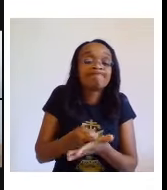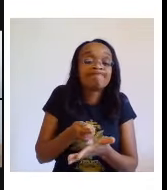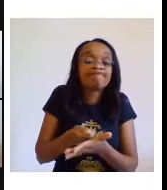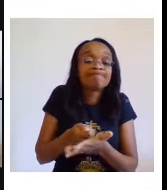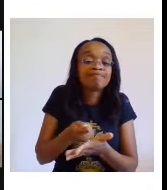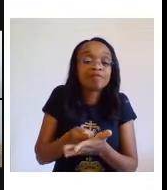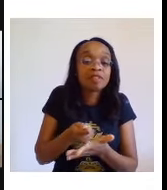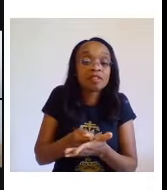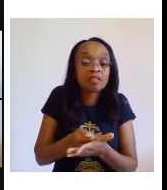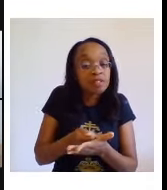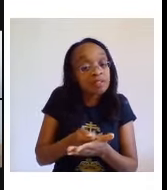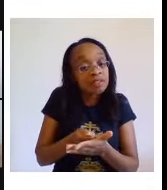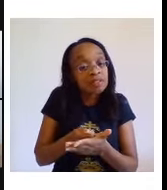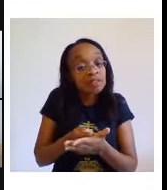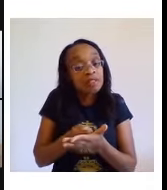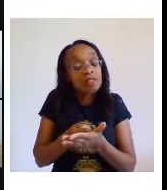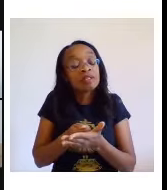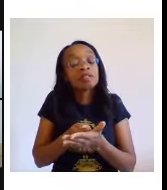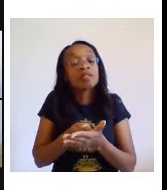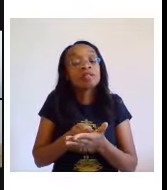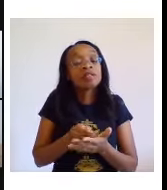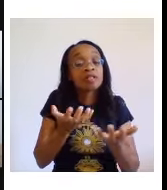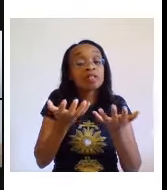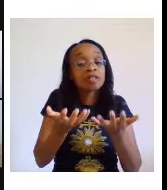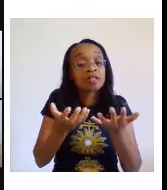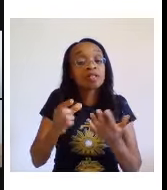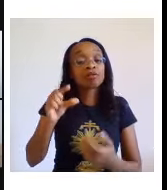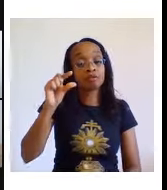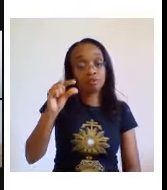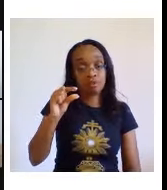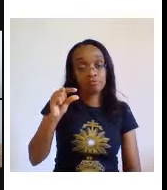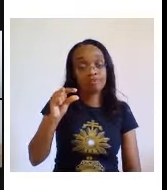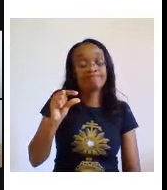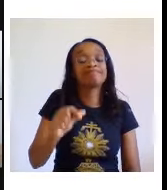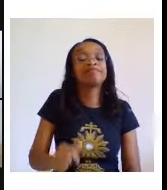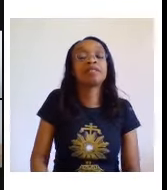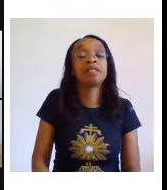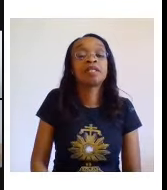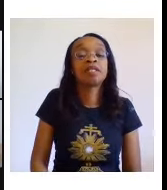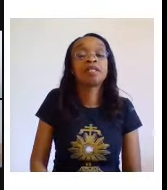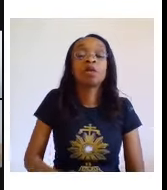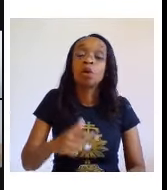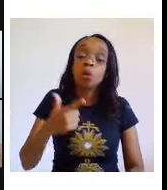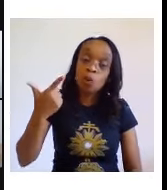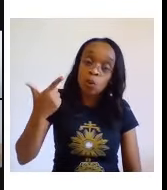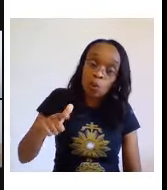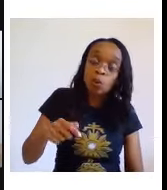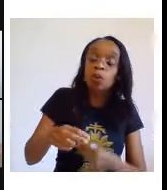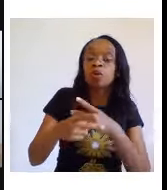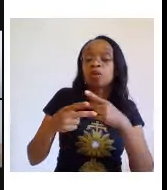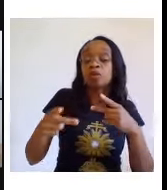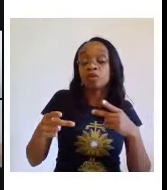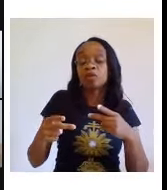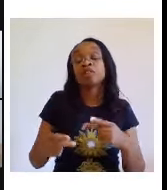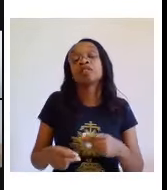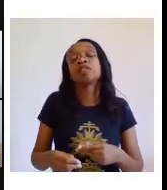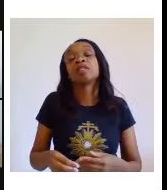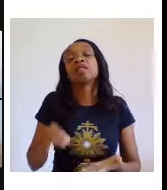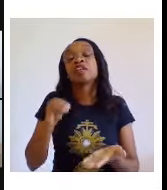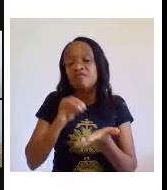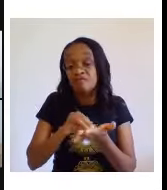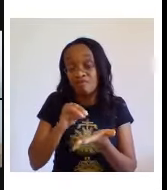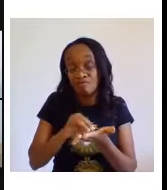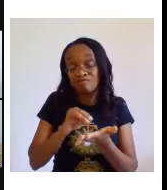atenuar esses objetivos. Um outro aspecto que eu acho que ficou bastante falho aí